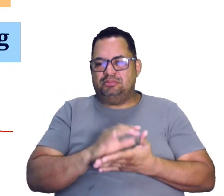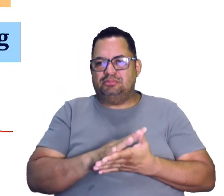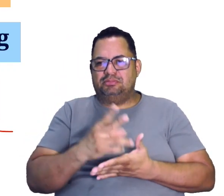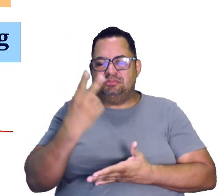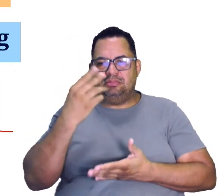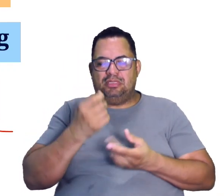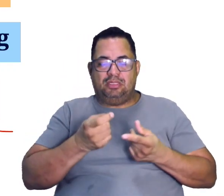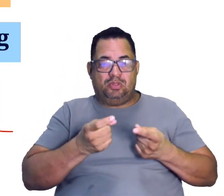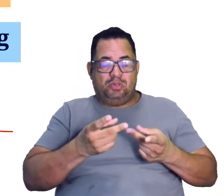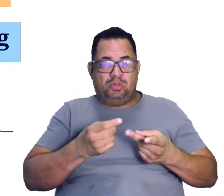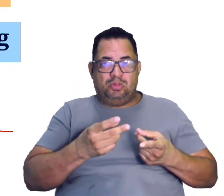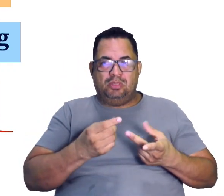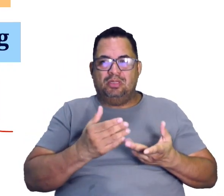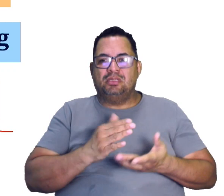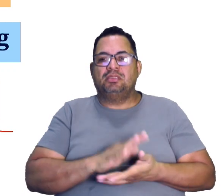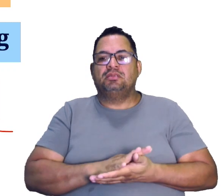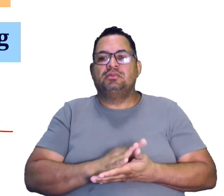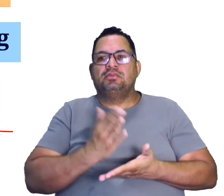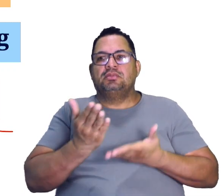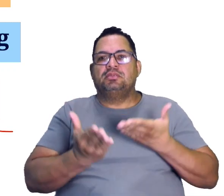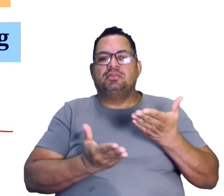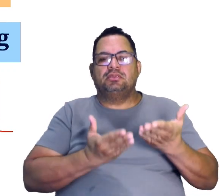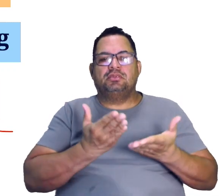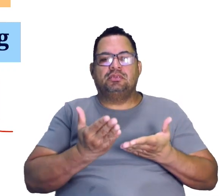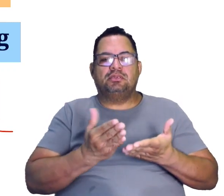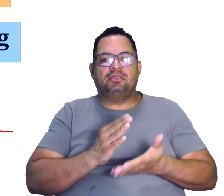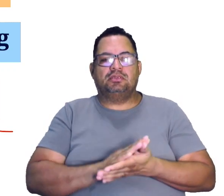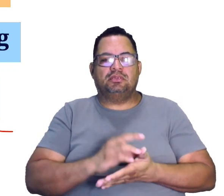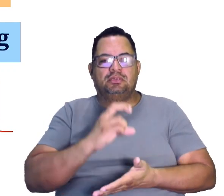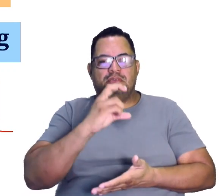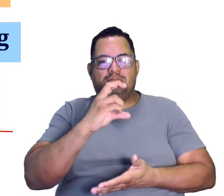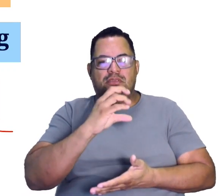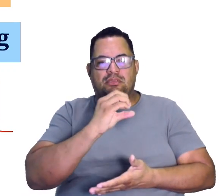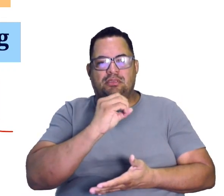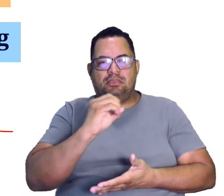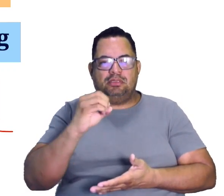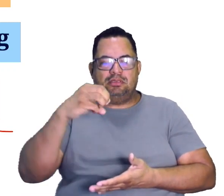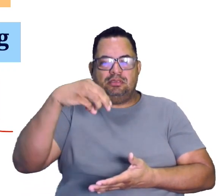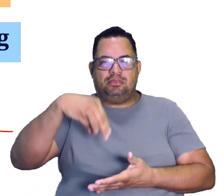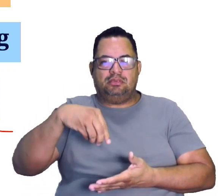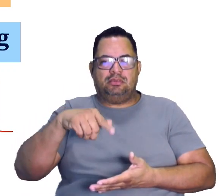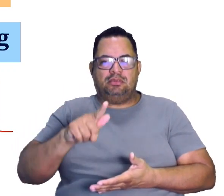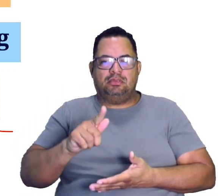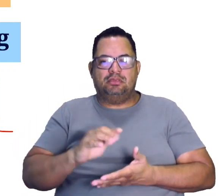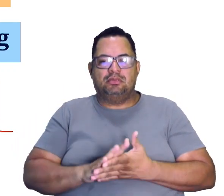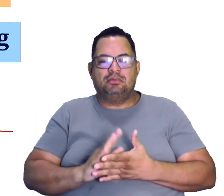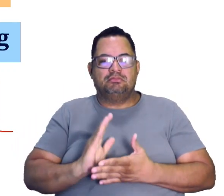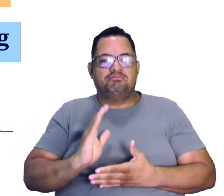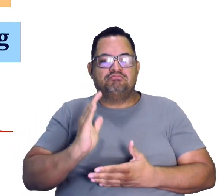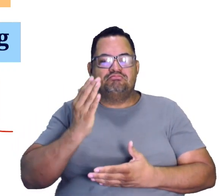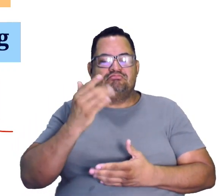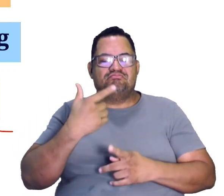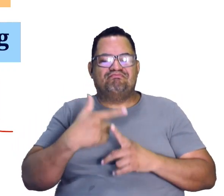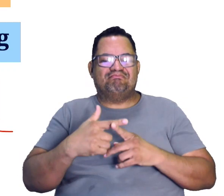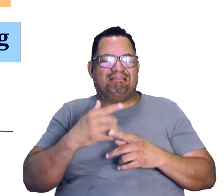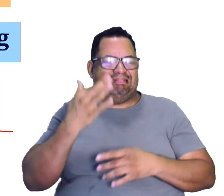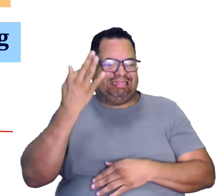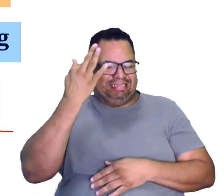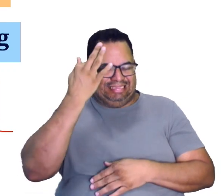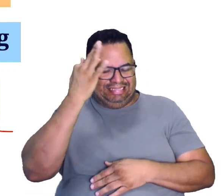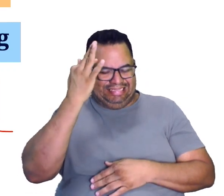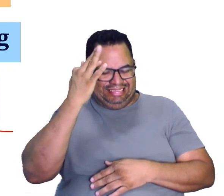ele é vendido, muito vendido para tratamento lá, ele está lá 500 miligramas. Não resolveu porque é uma dor muito intensa, o médico